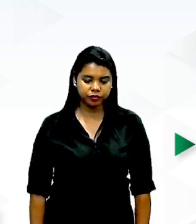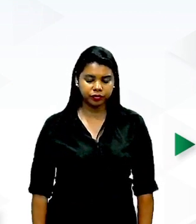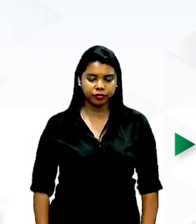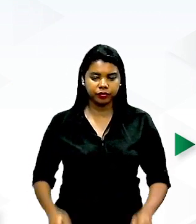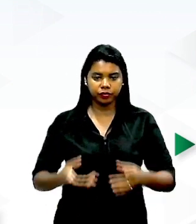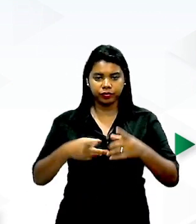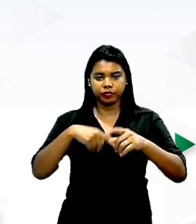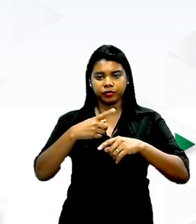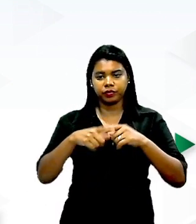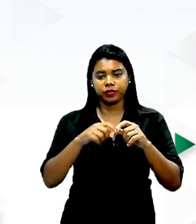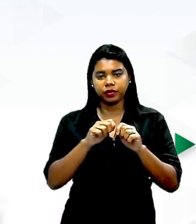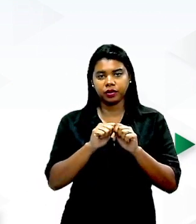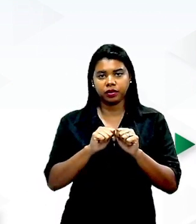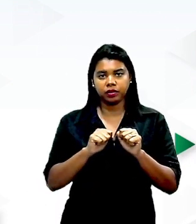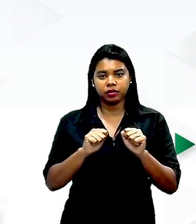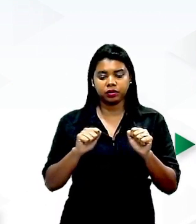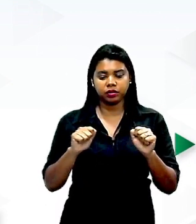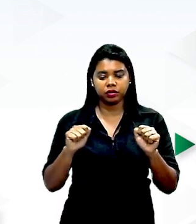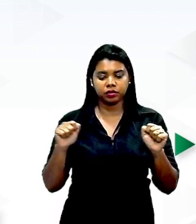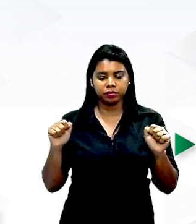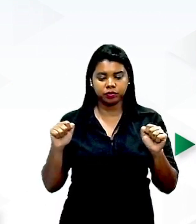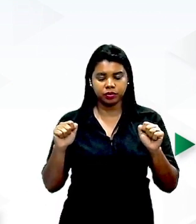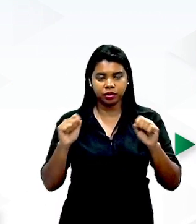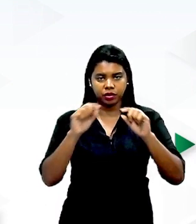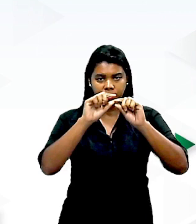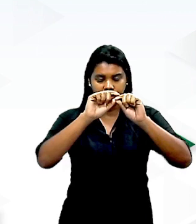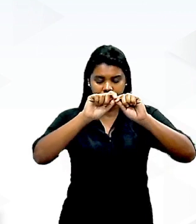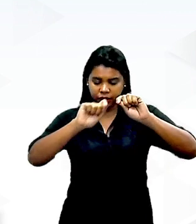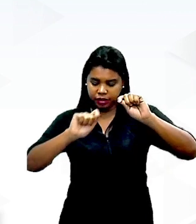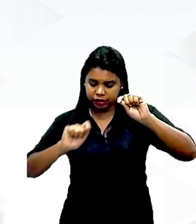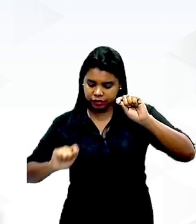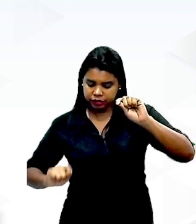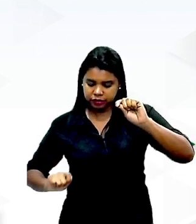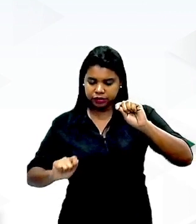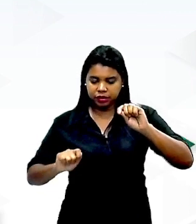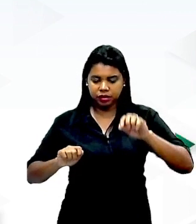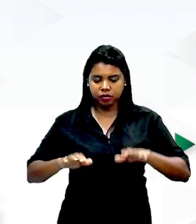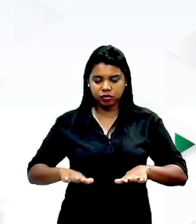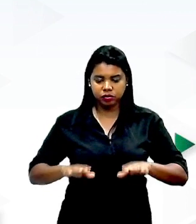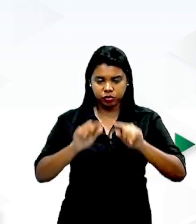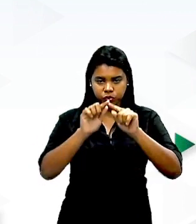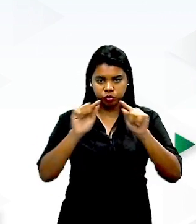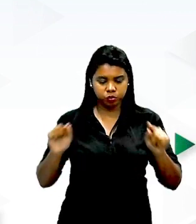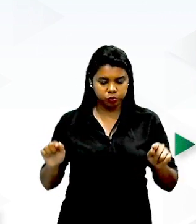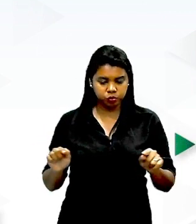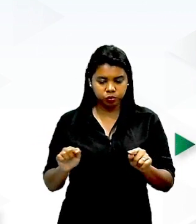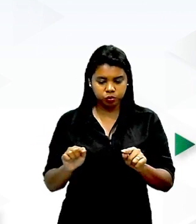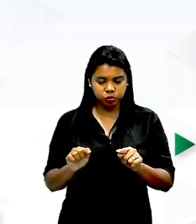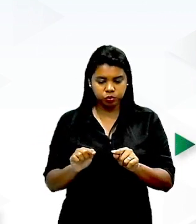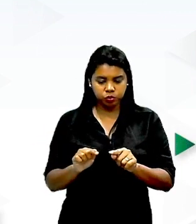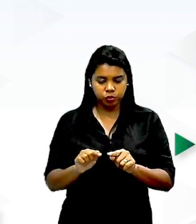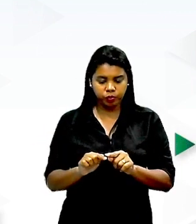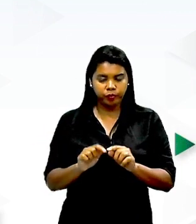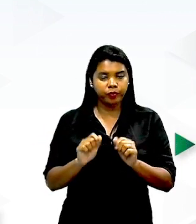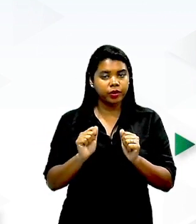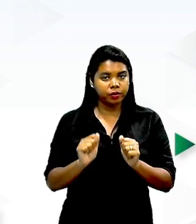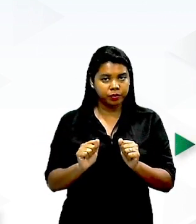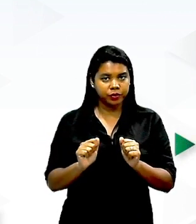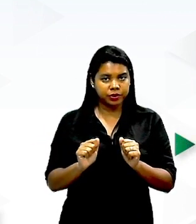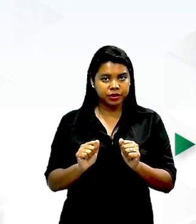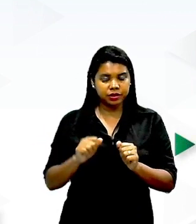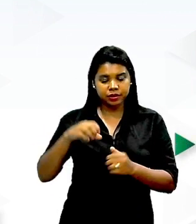esticada do topo do prédio até o chão. A abertura do ângulo determinado no chão pode ser